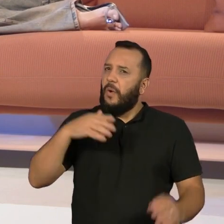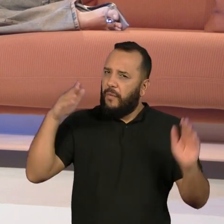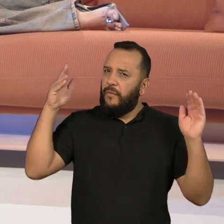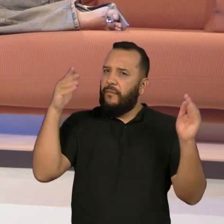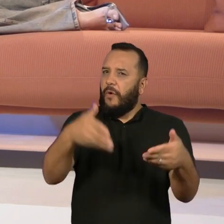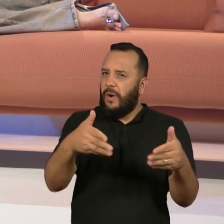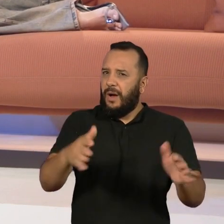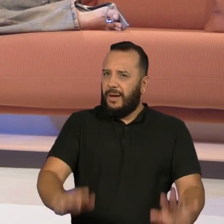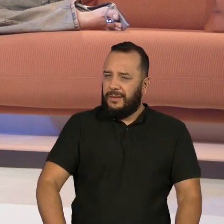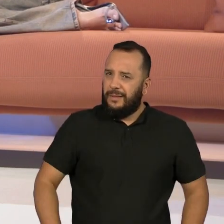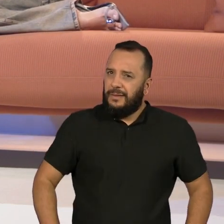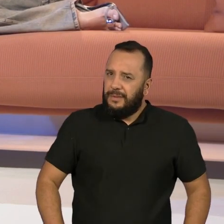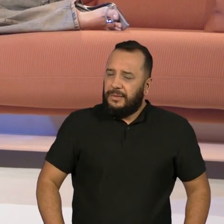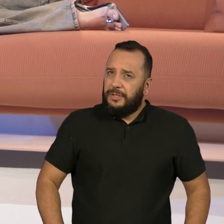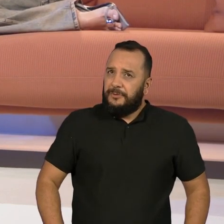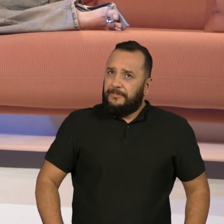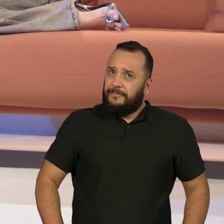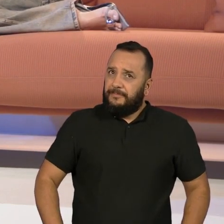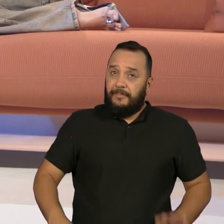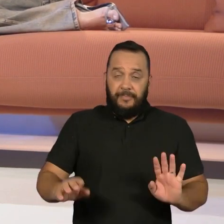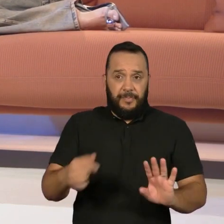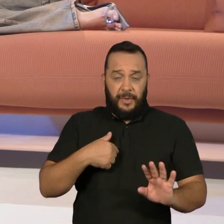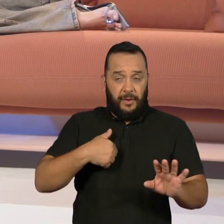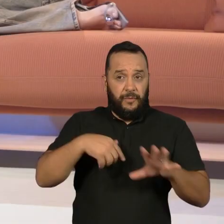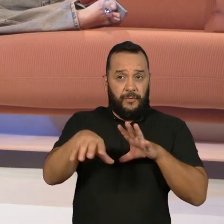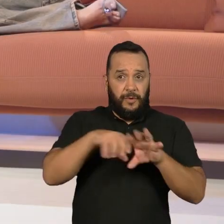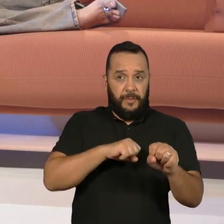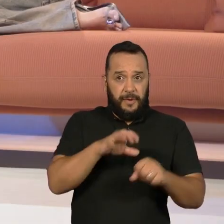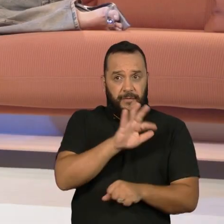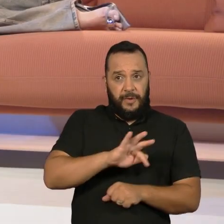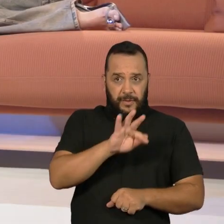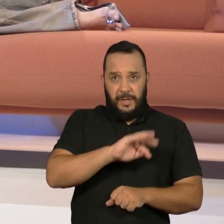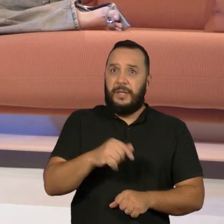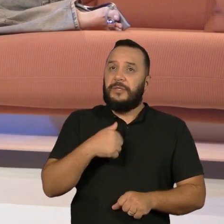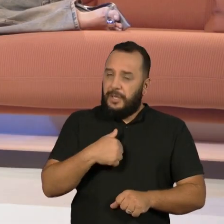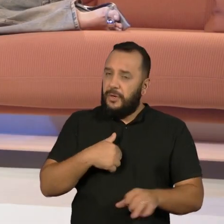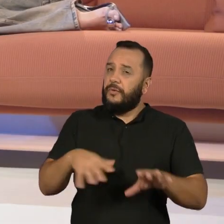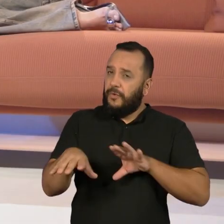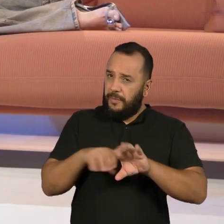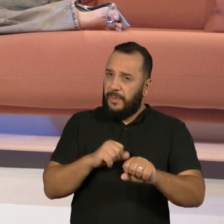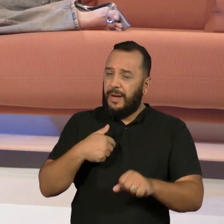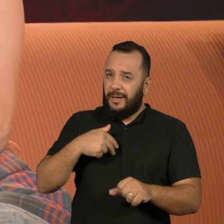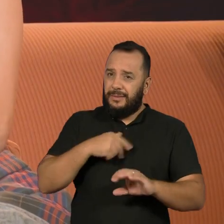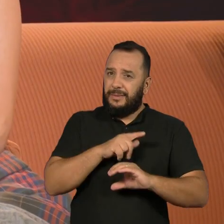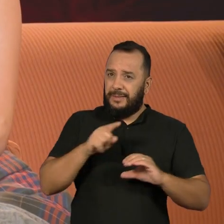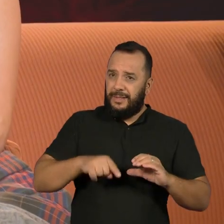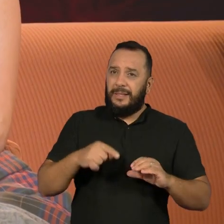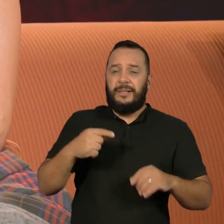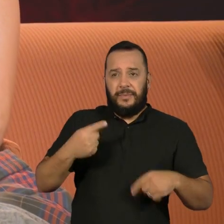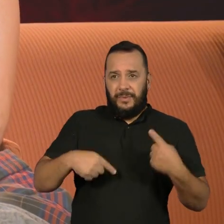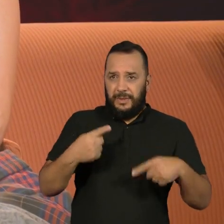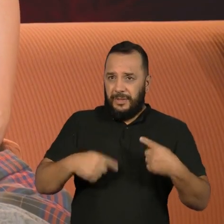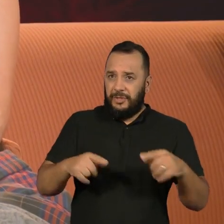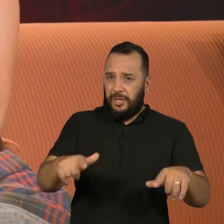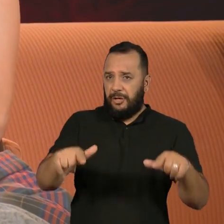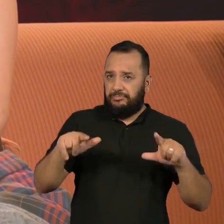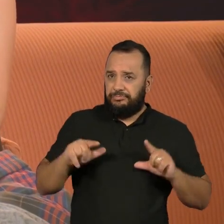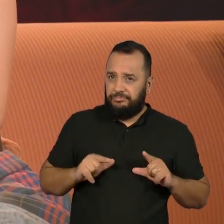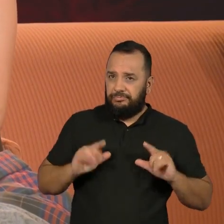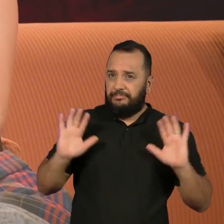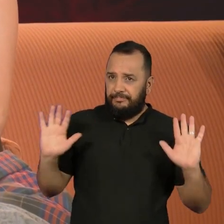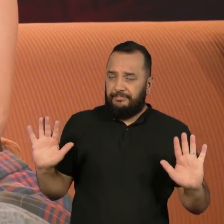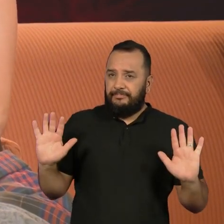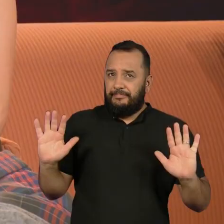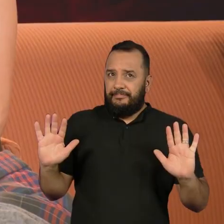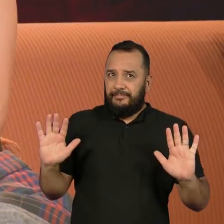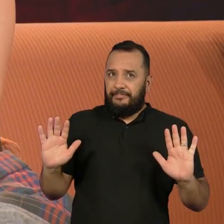Então, fiz questão de terminar a minha faculdade de ciência política. Sou formada em ciência política, tenho meu diploma. E aí, nesse meio